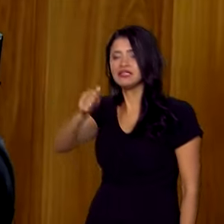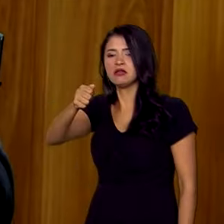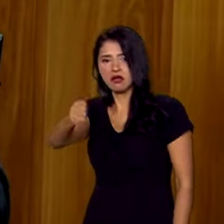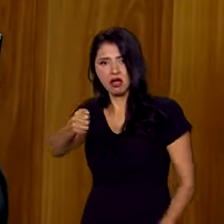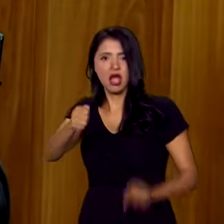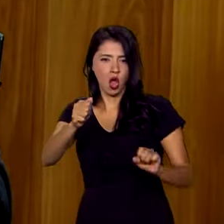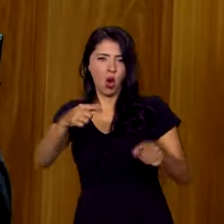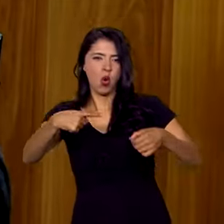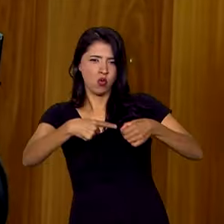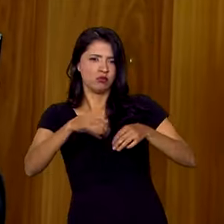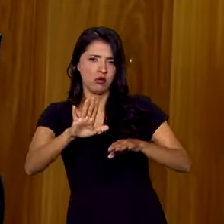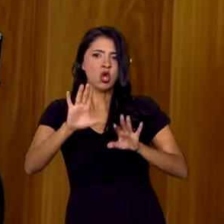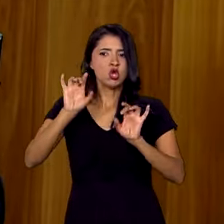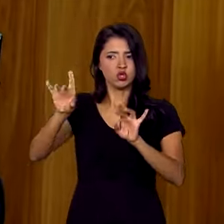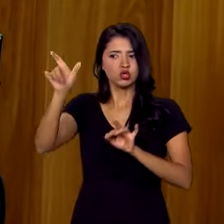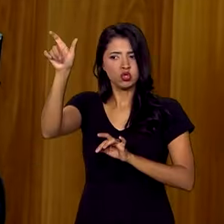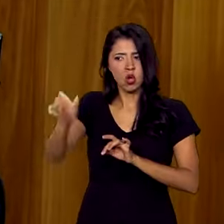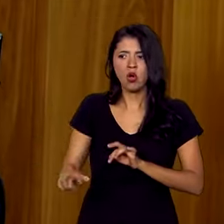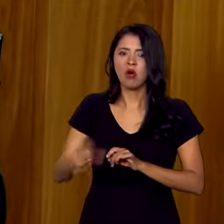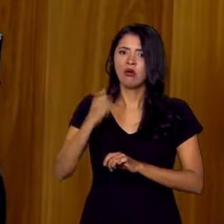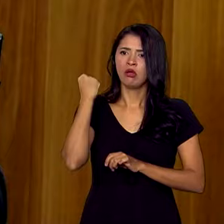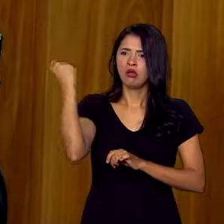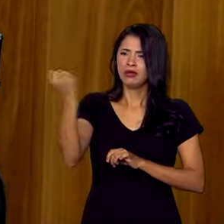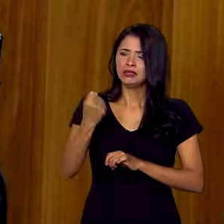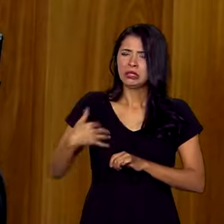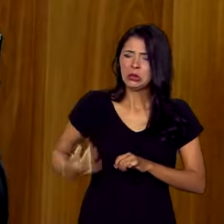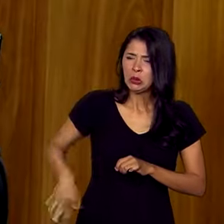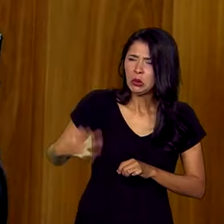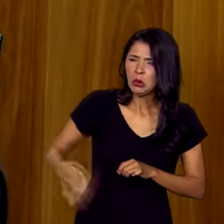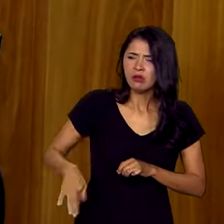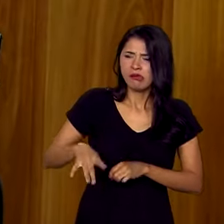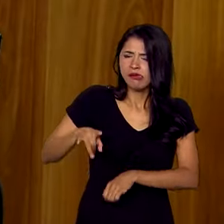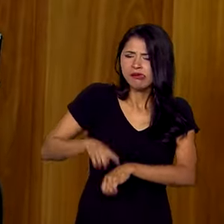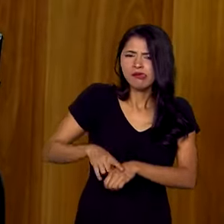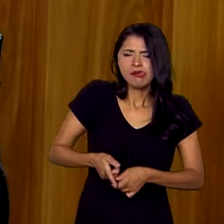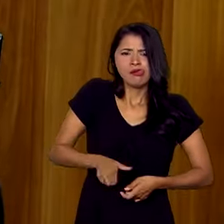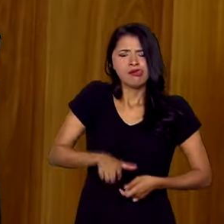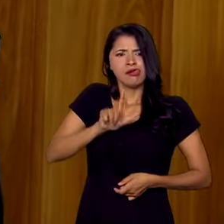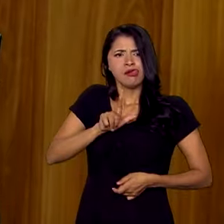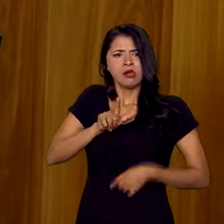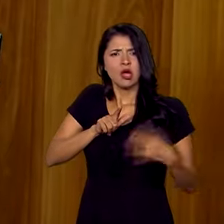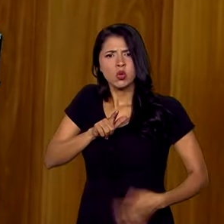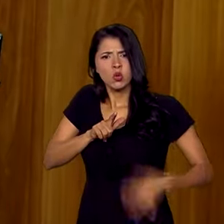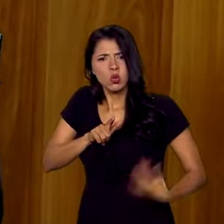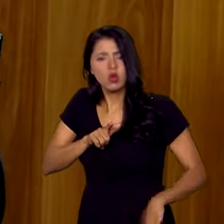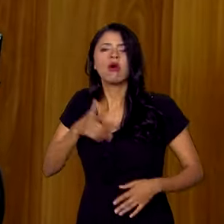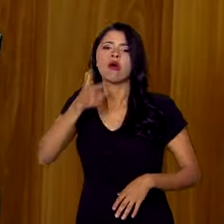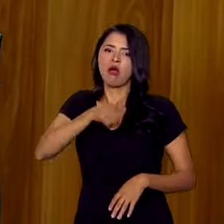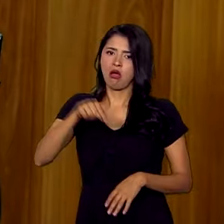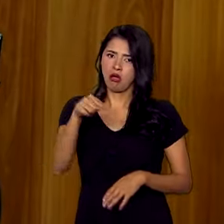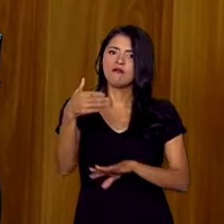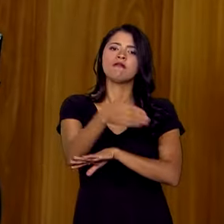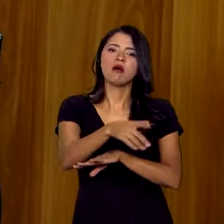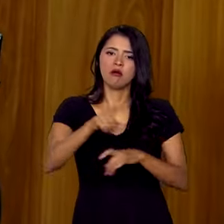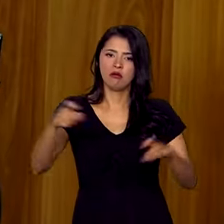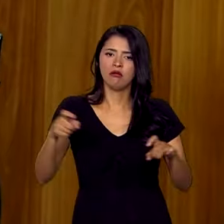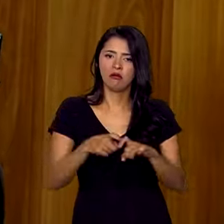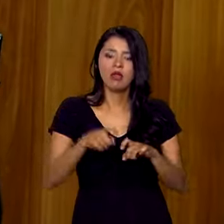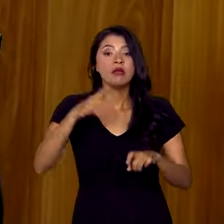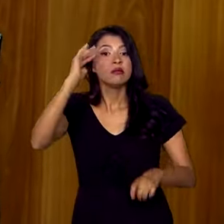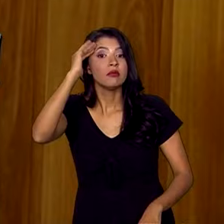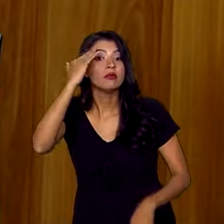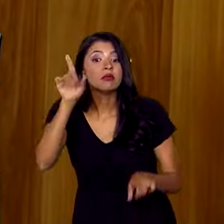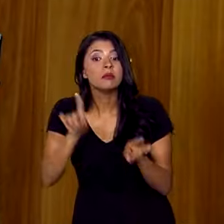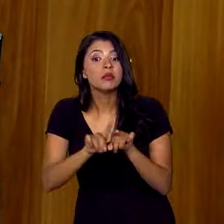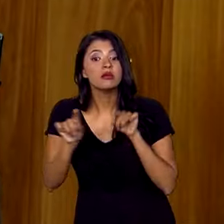aqueles que justamente tenham algum agravo urin algum alguma queixa gênito-urinário mas é importante também entender